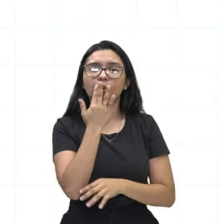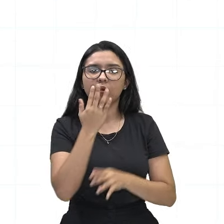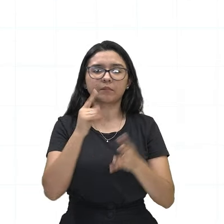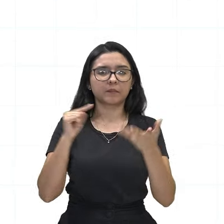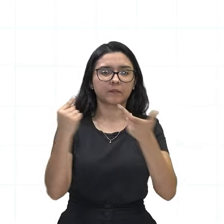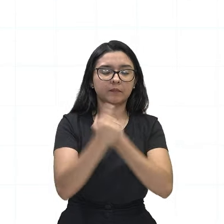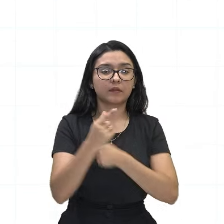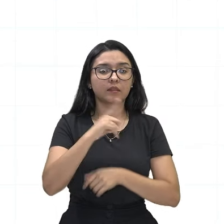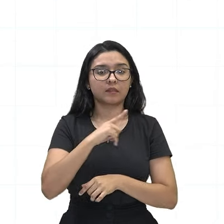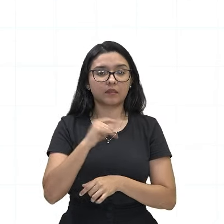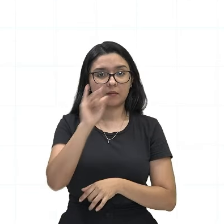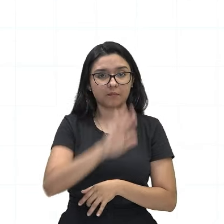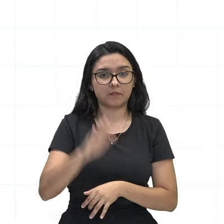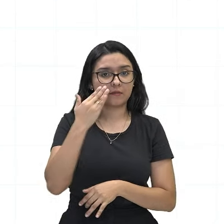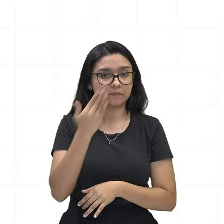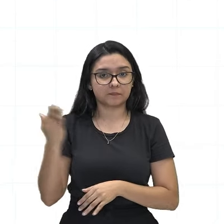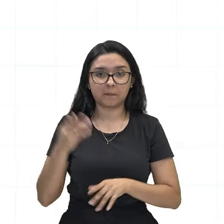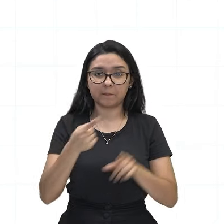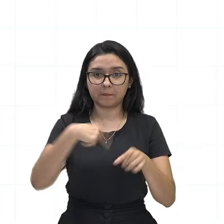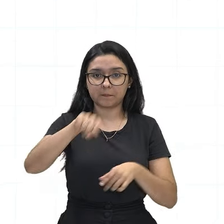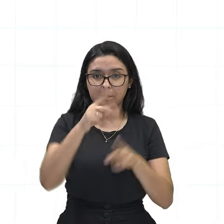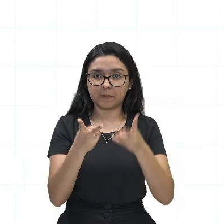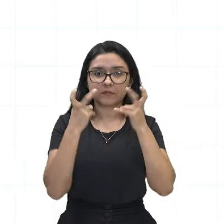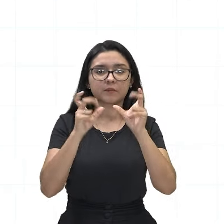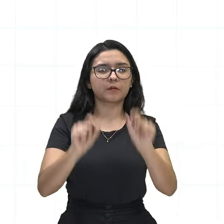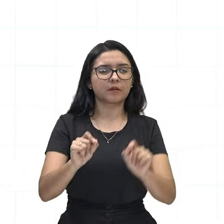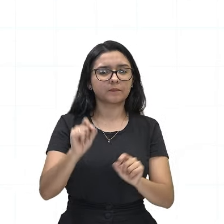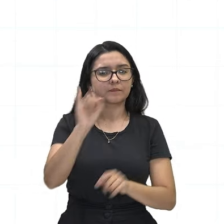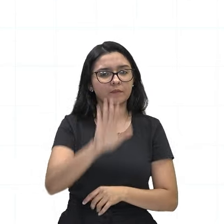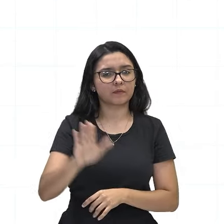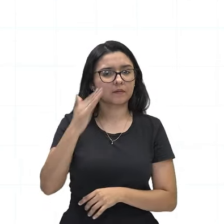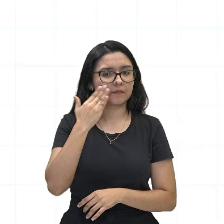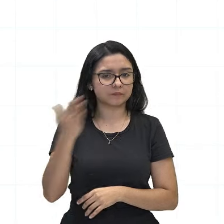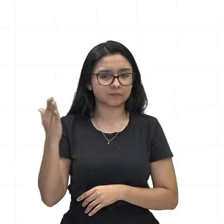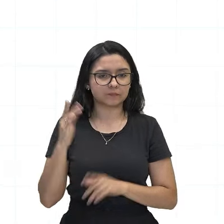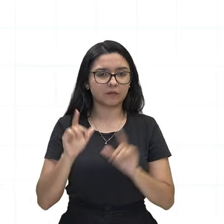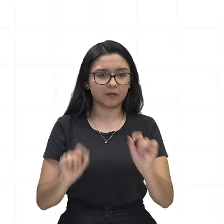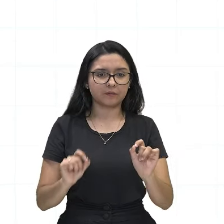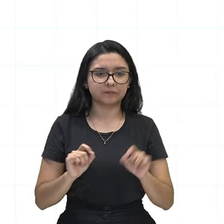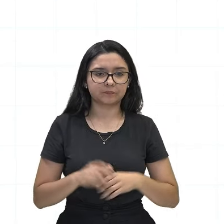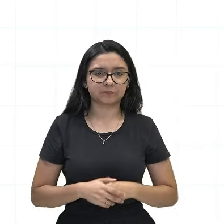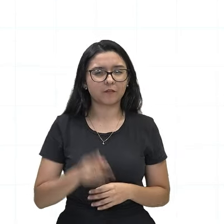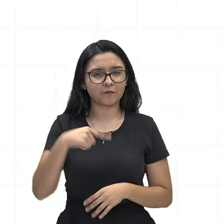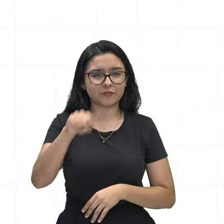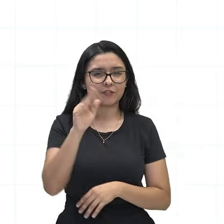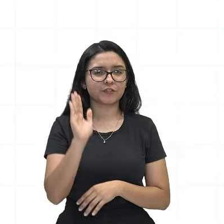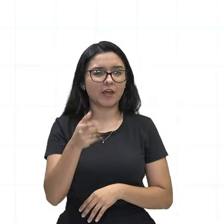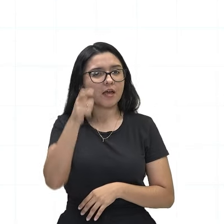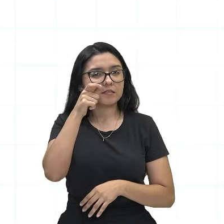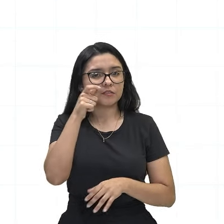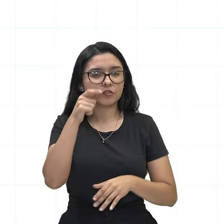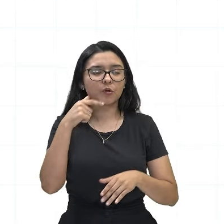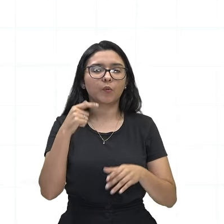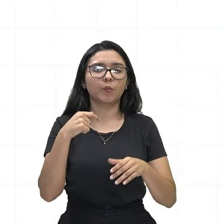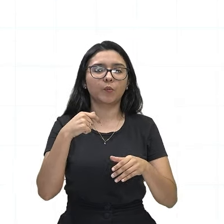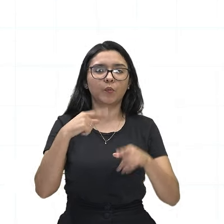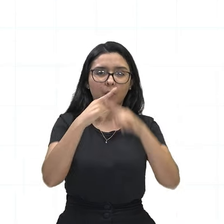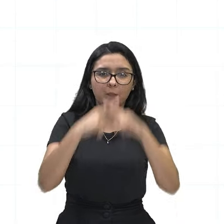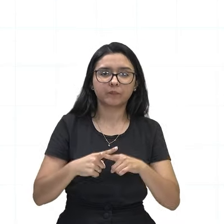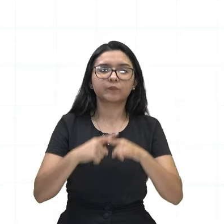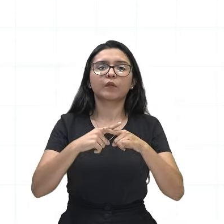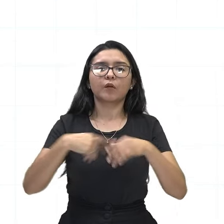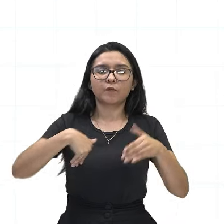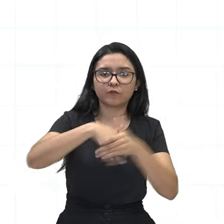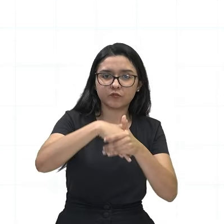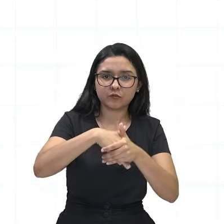uma imagem que você pode perceber, temos uma imagem, você que já assistiu uma partida de futebol, você